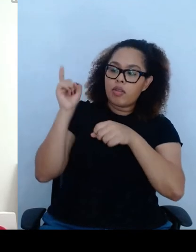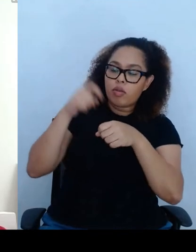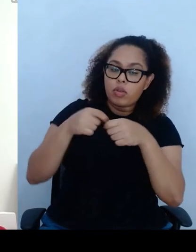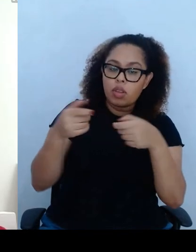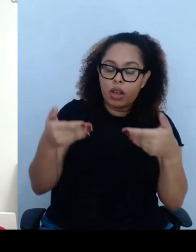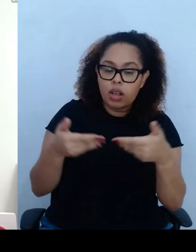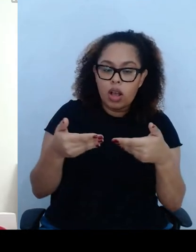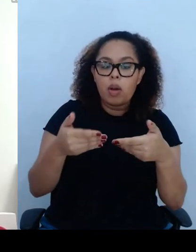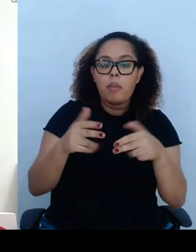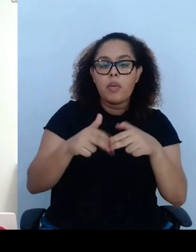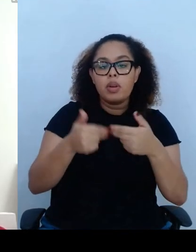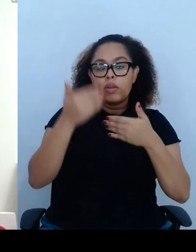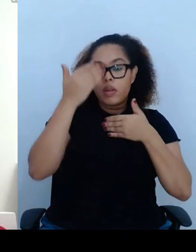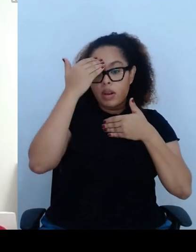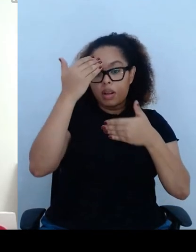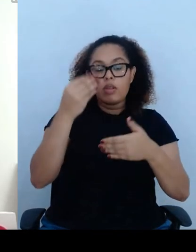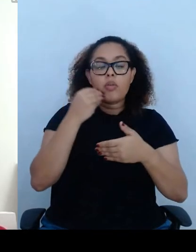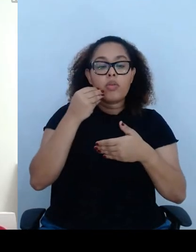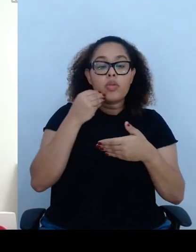pela oportunidade